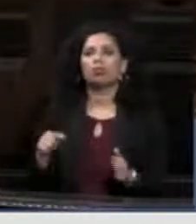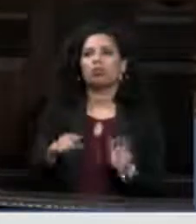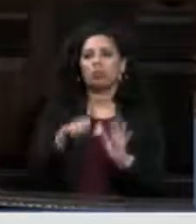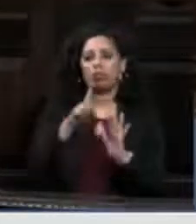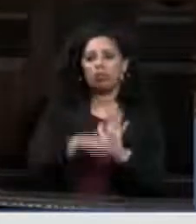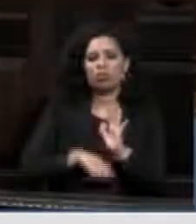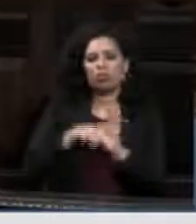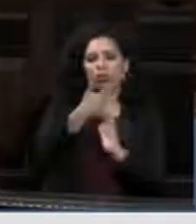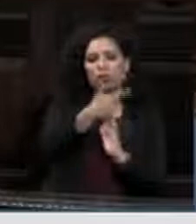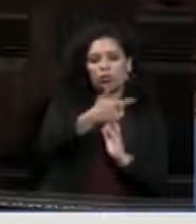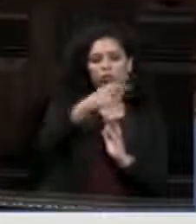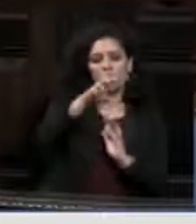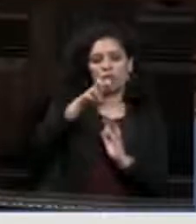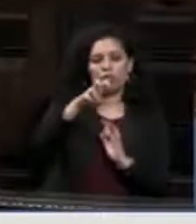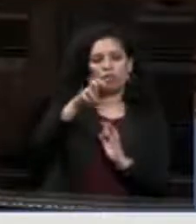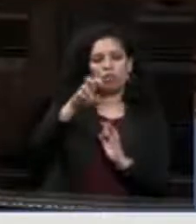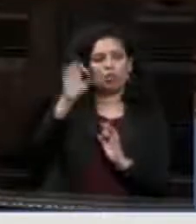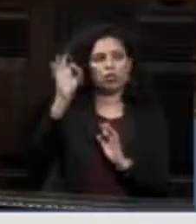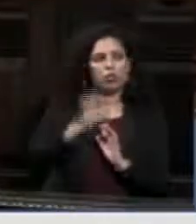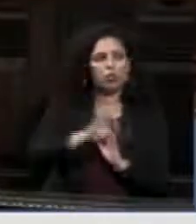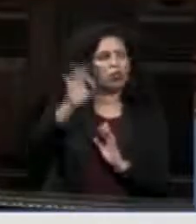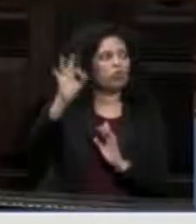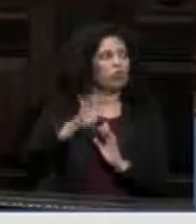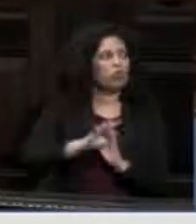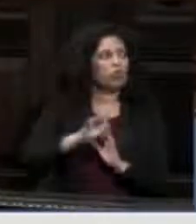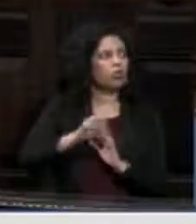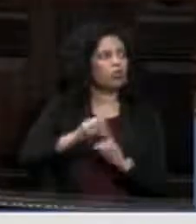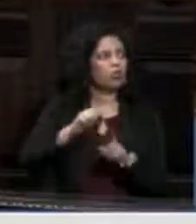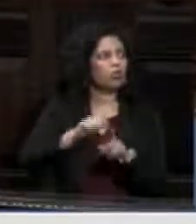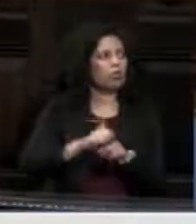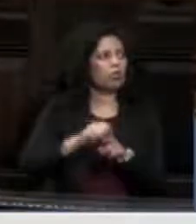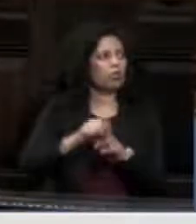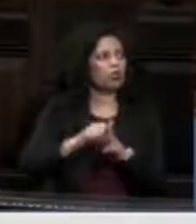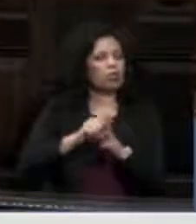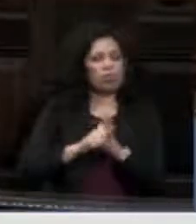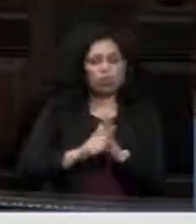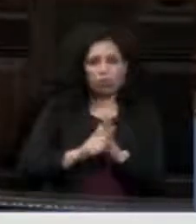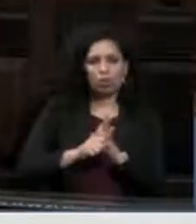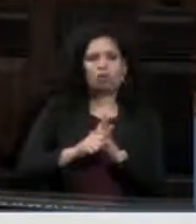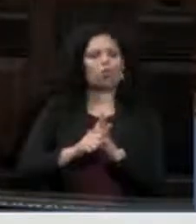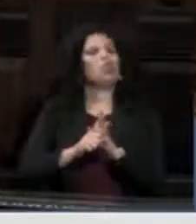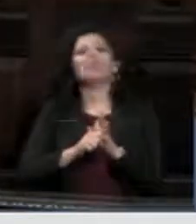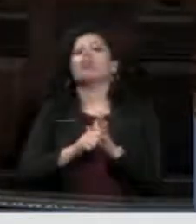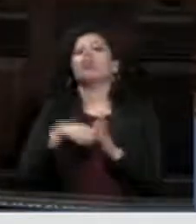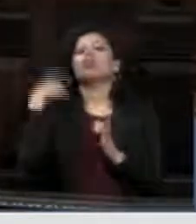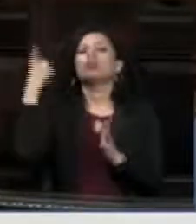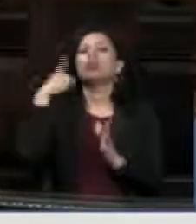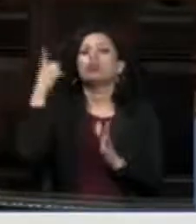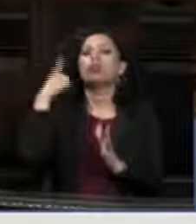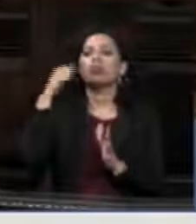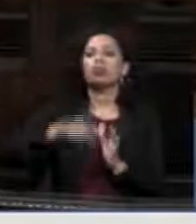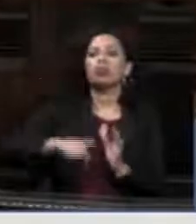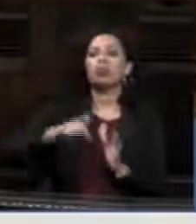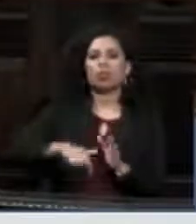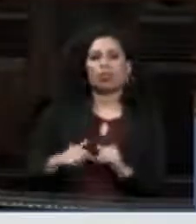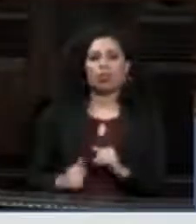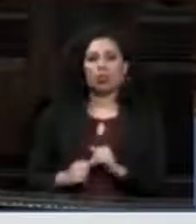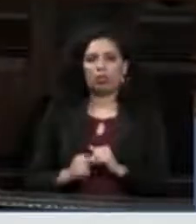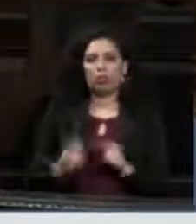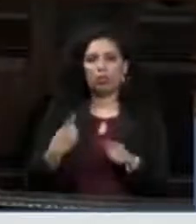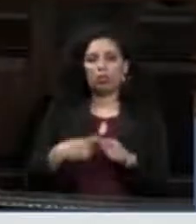deputados. Porque acredito que enquanto durar essa crise, enquanto a gente não